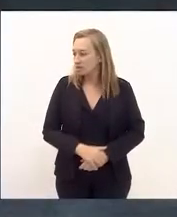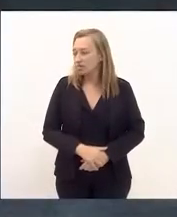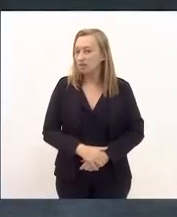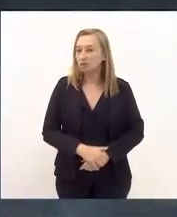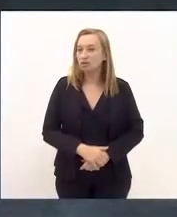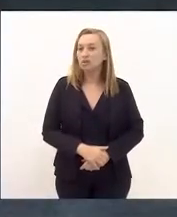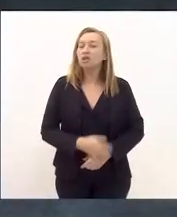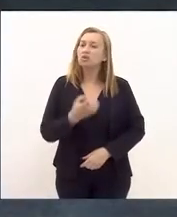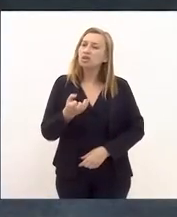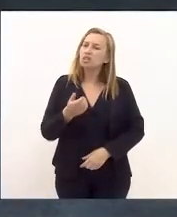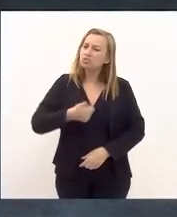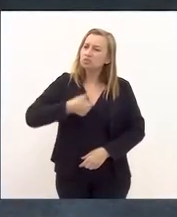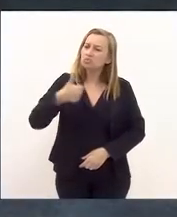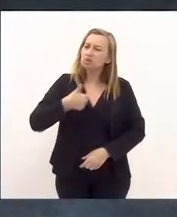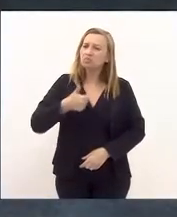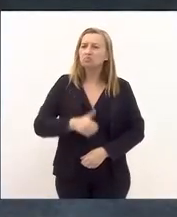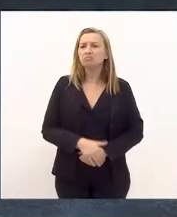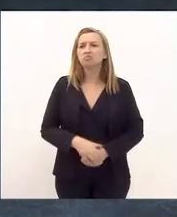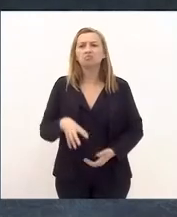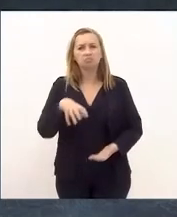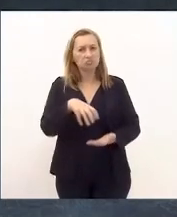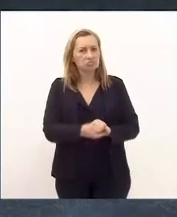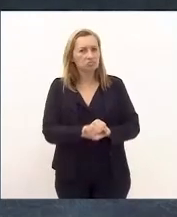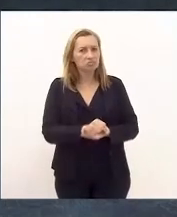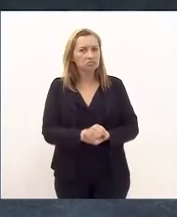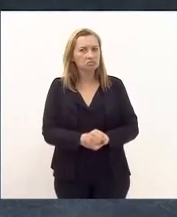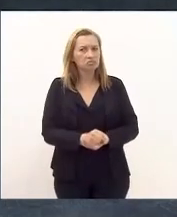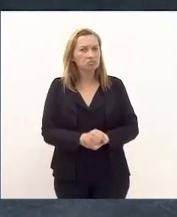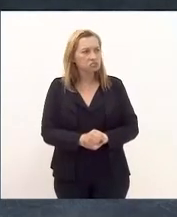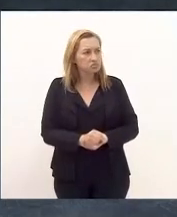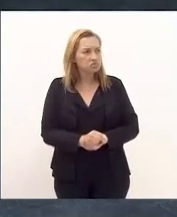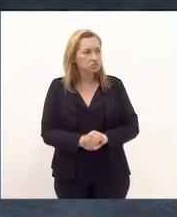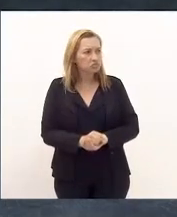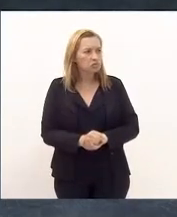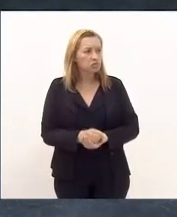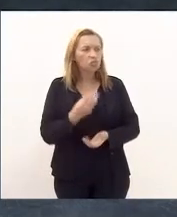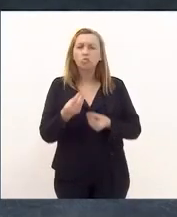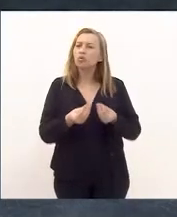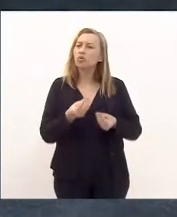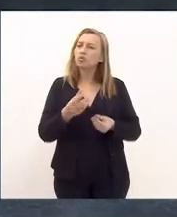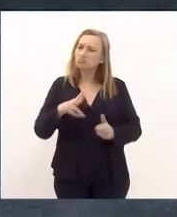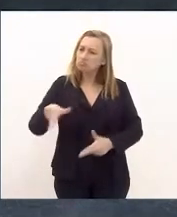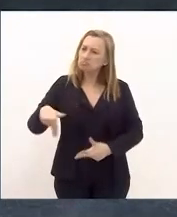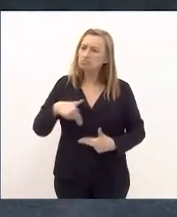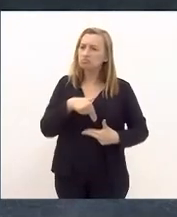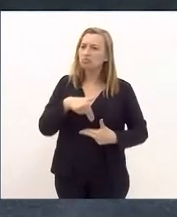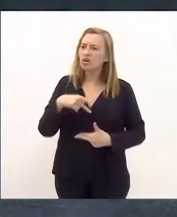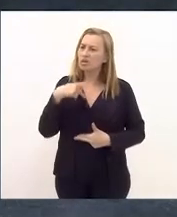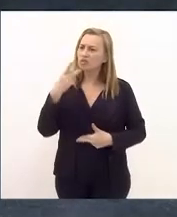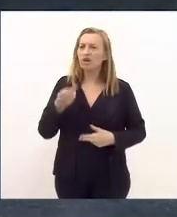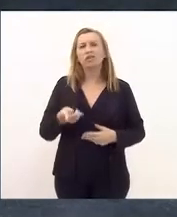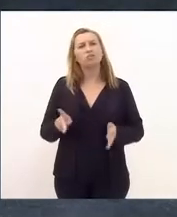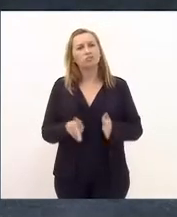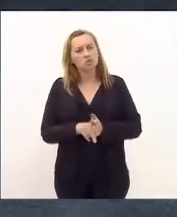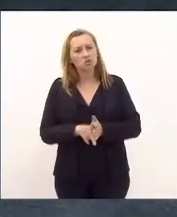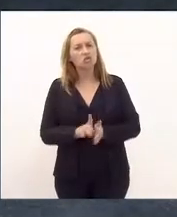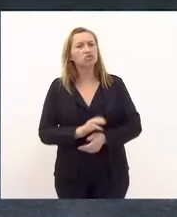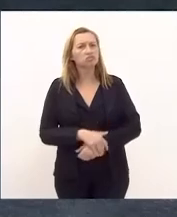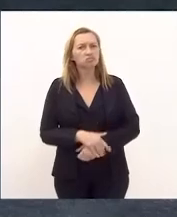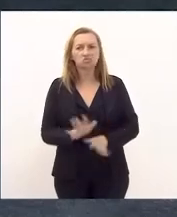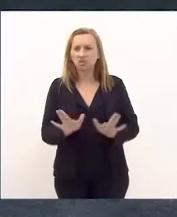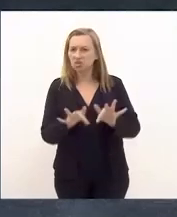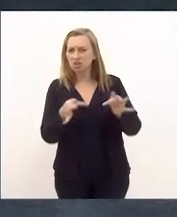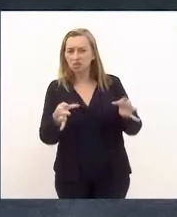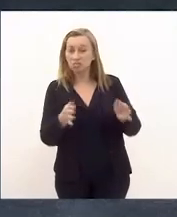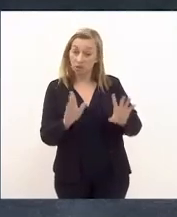Ratinho, eu queria, em primeiro lugar, registrar a maneira ponderada como Vossa Excelência assume a tribuna e faz o debate sobre esse projeto, que é um